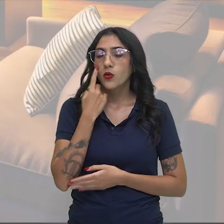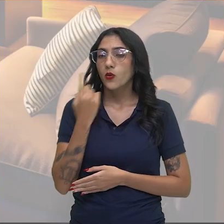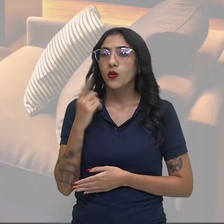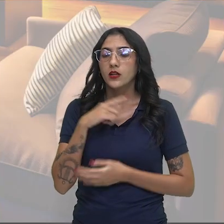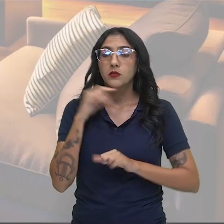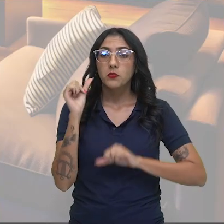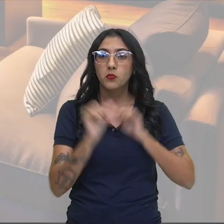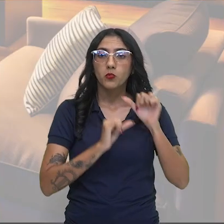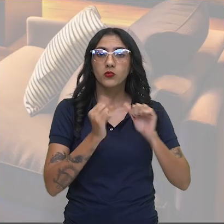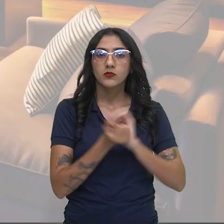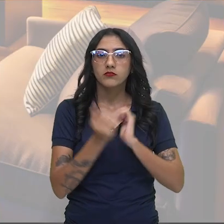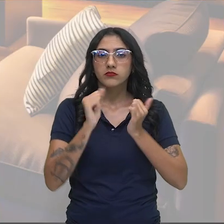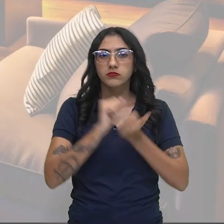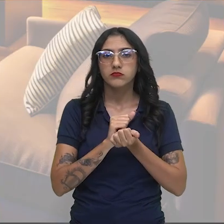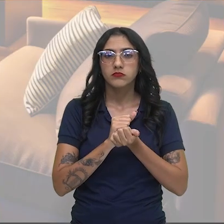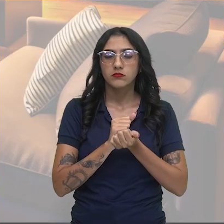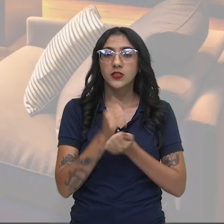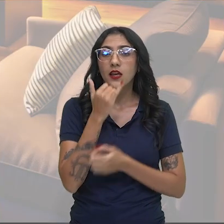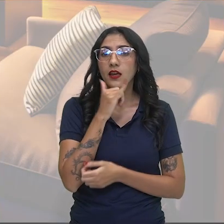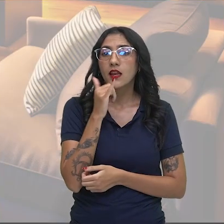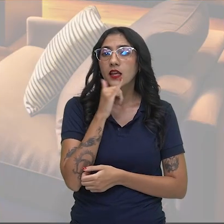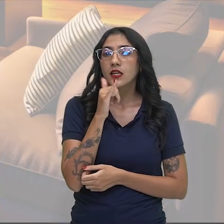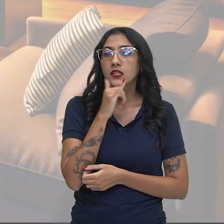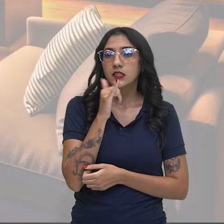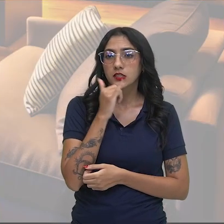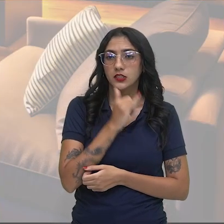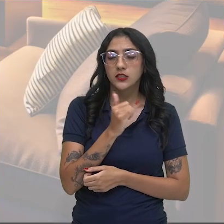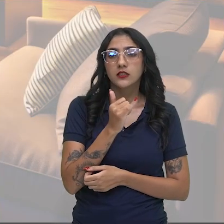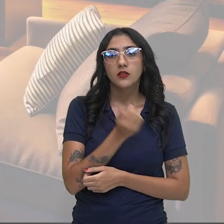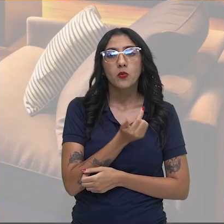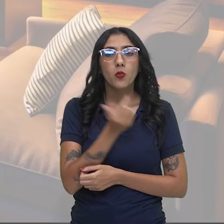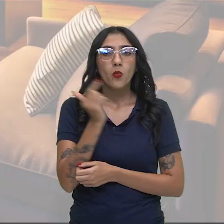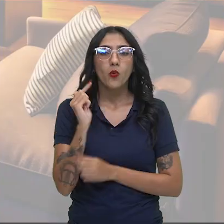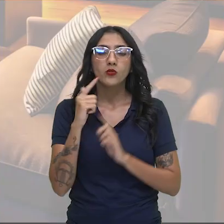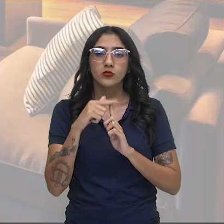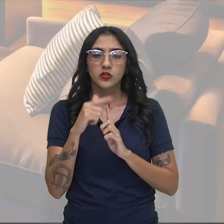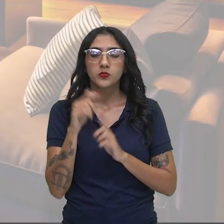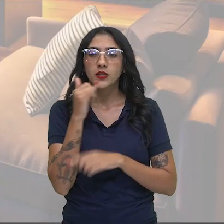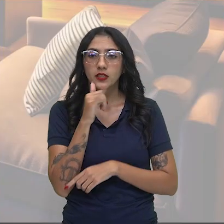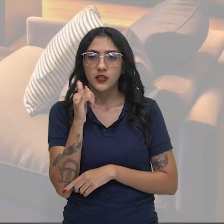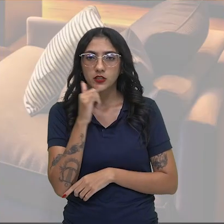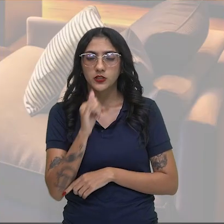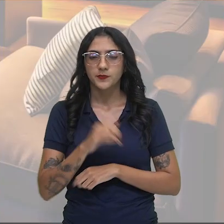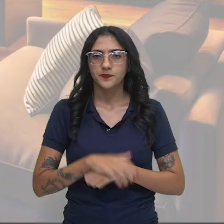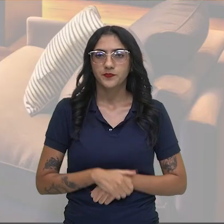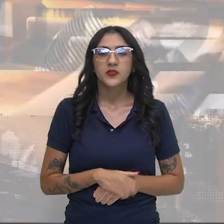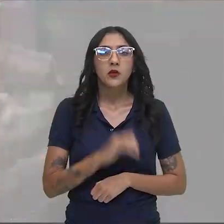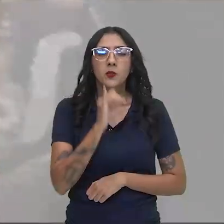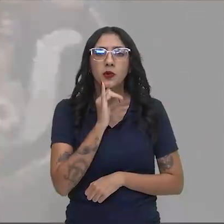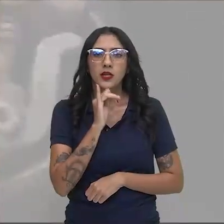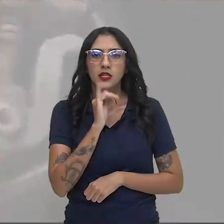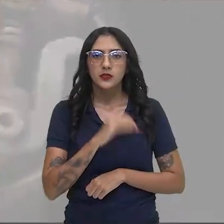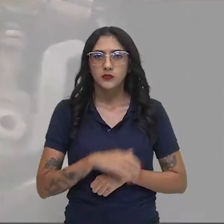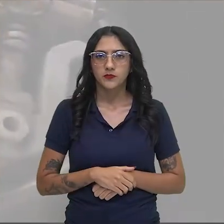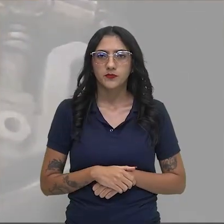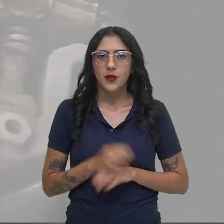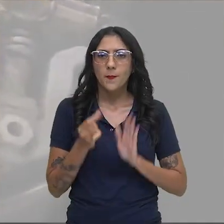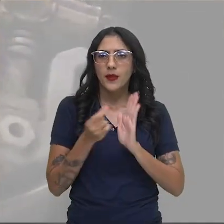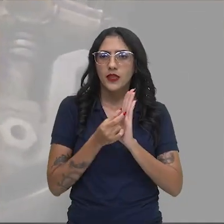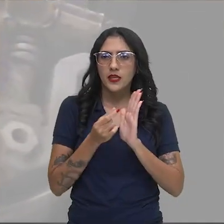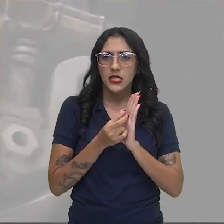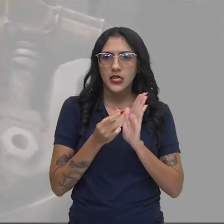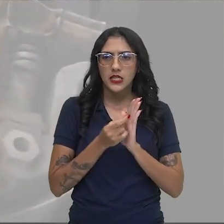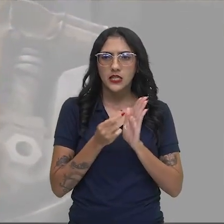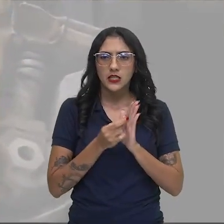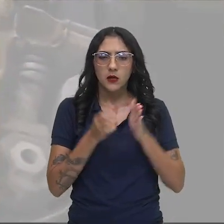transformam energia em uma forma de energia elétrica. Por exemplo, as baterias